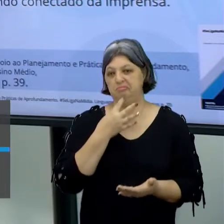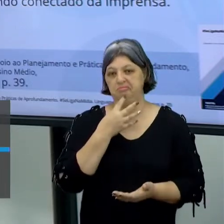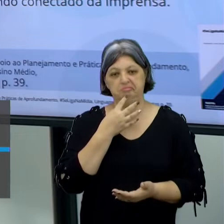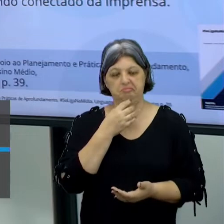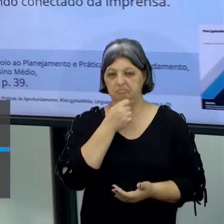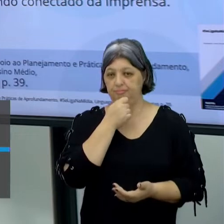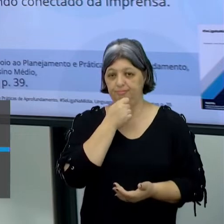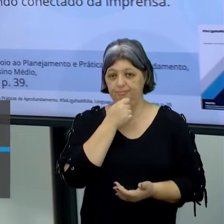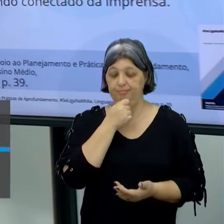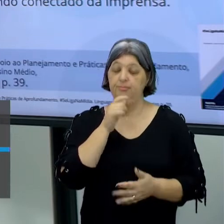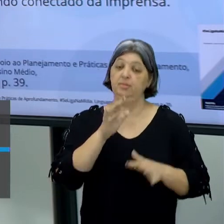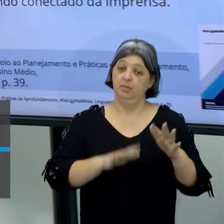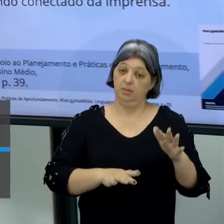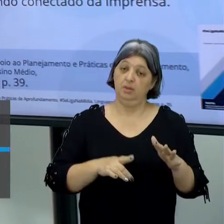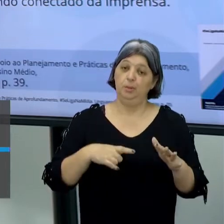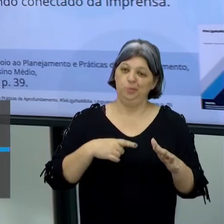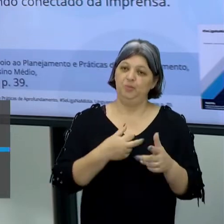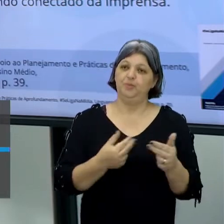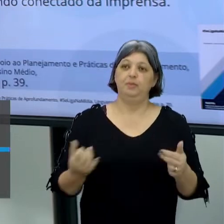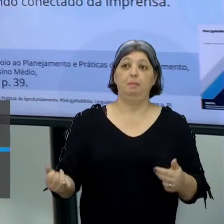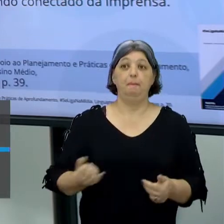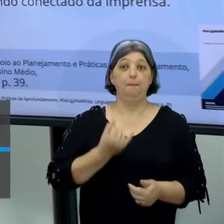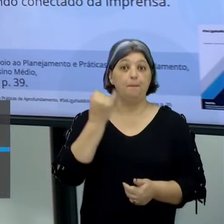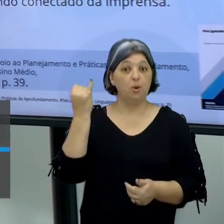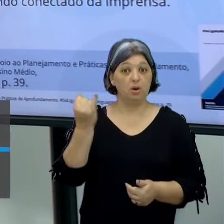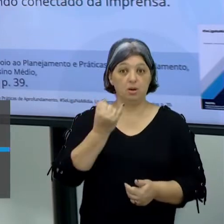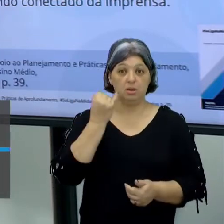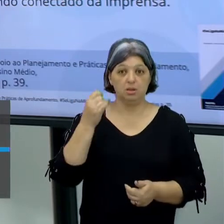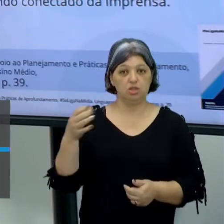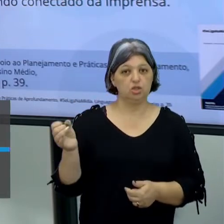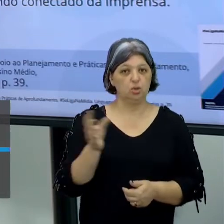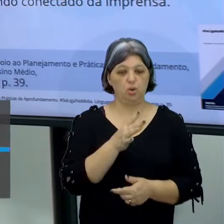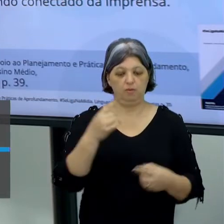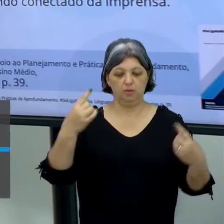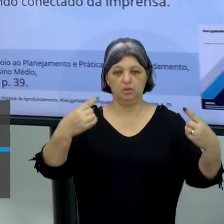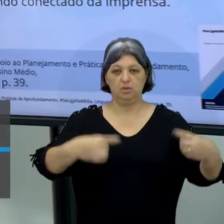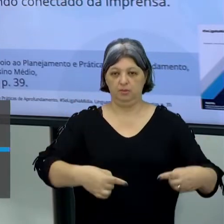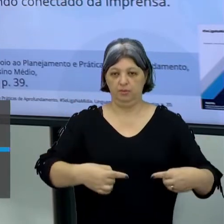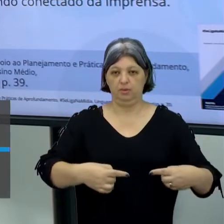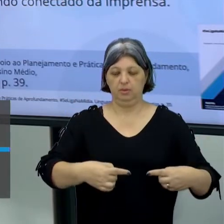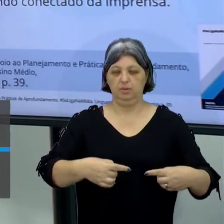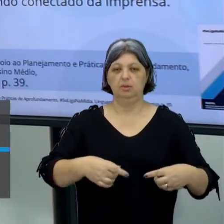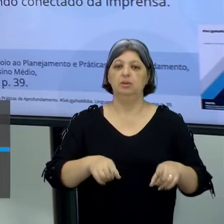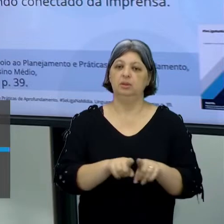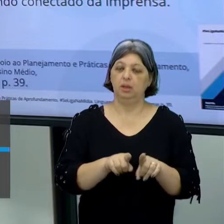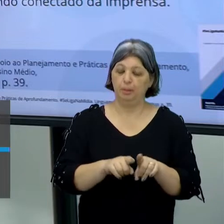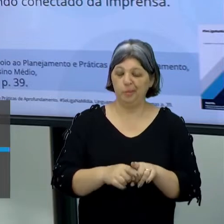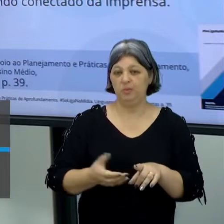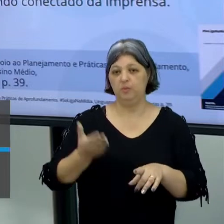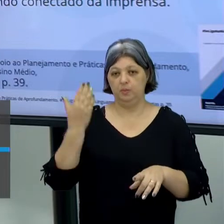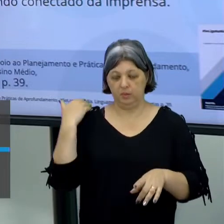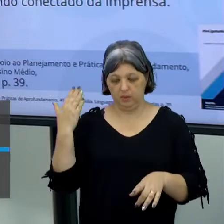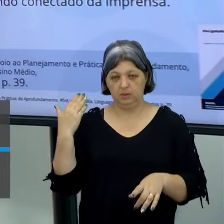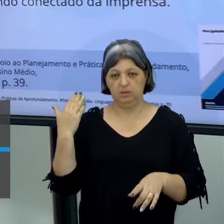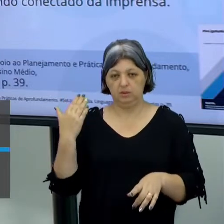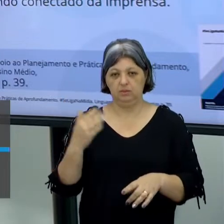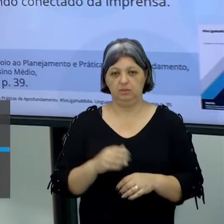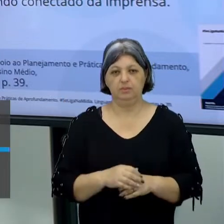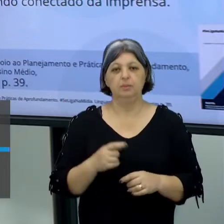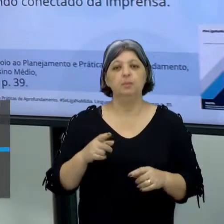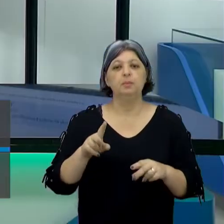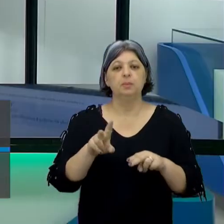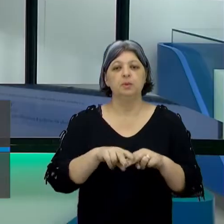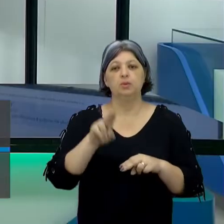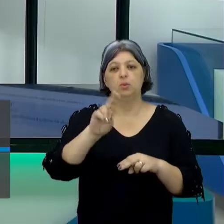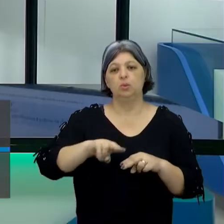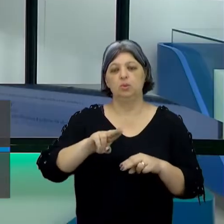são questões importantíssimas, novos desafios que são antigos, mas que se renovaram, porque com a internet,